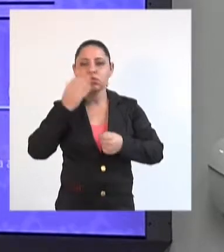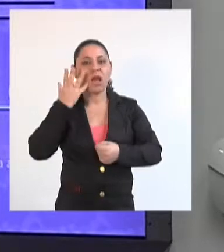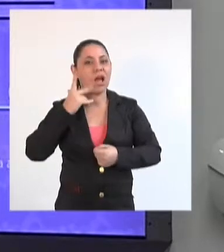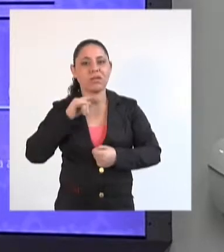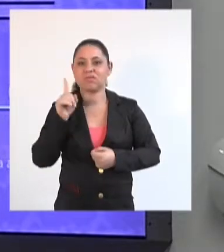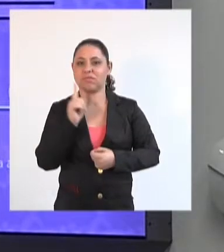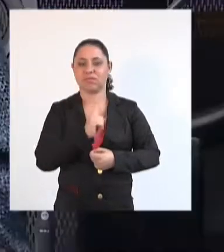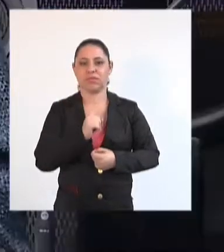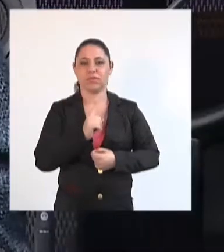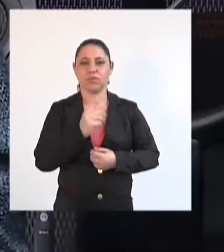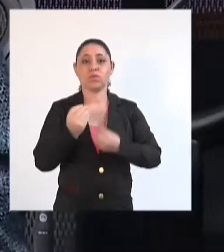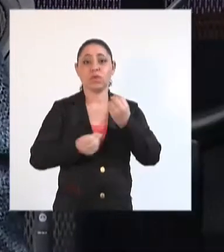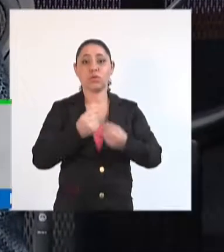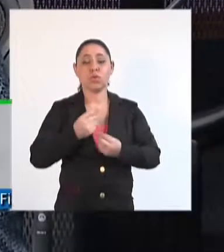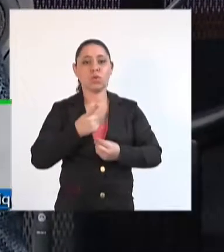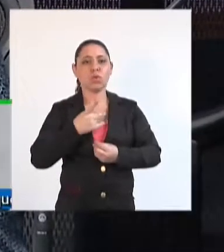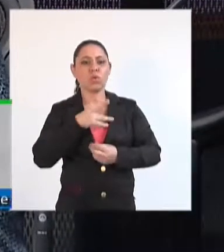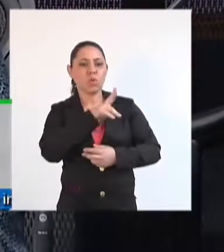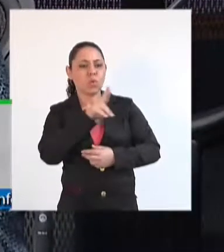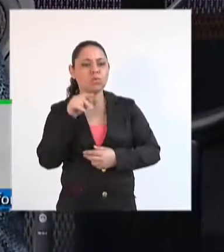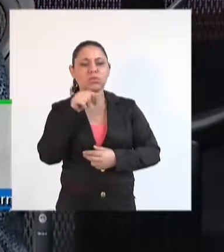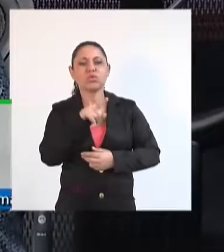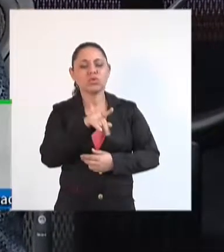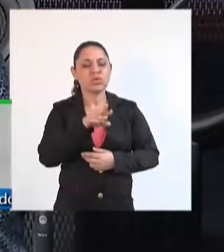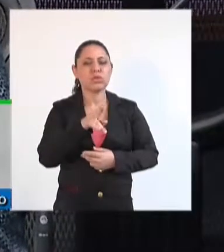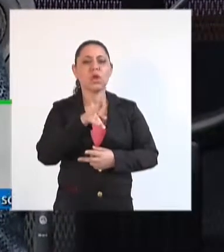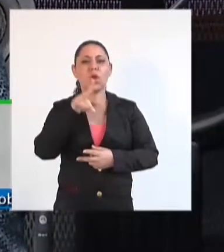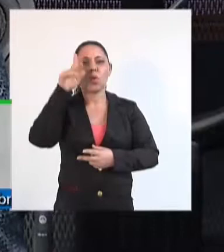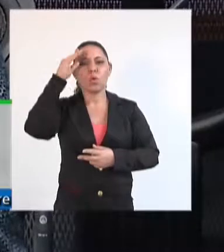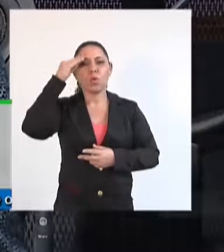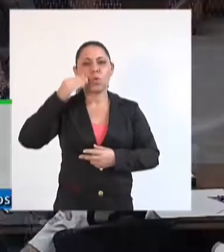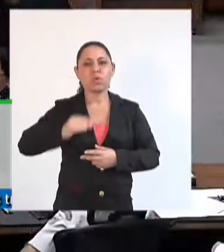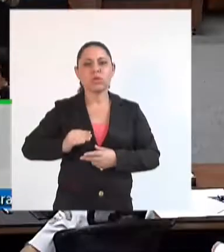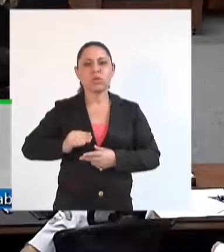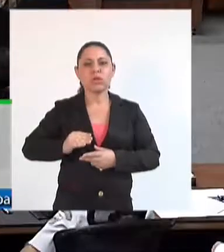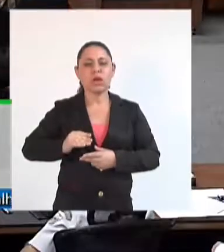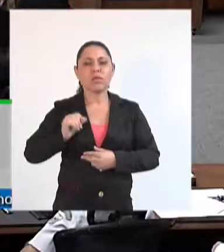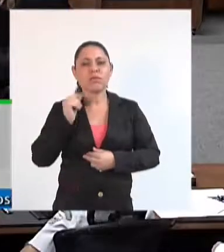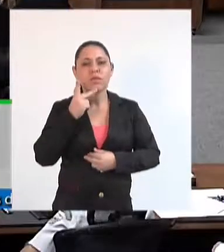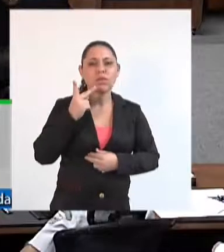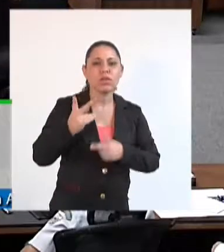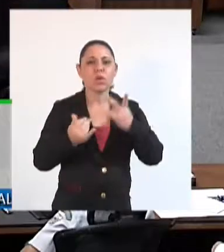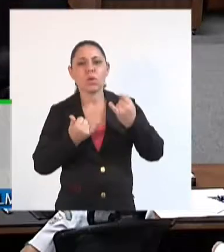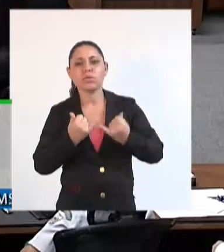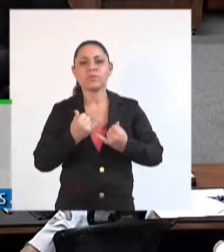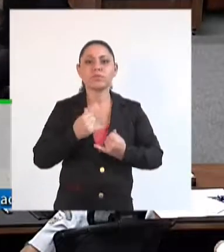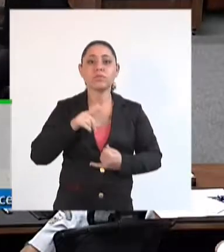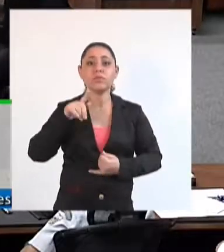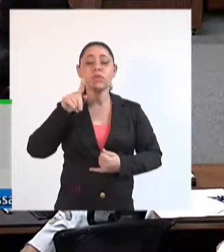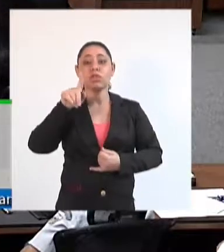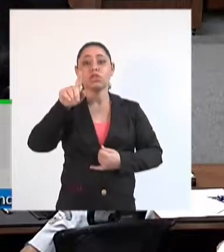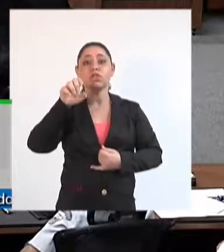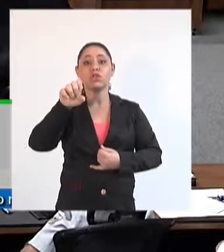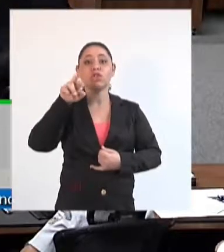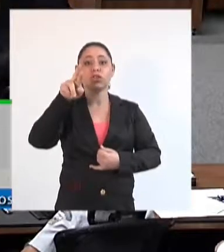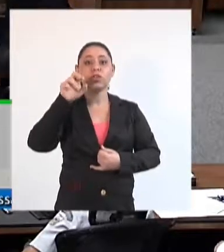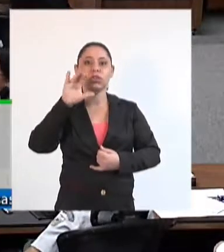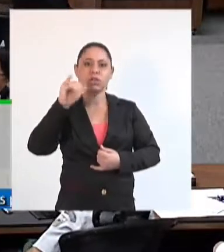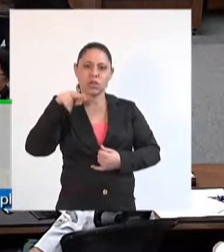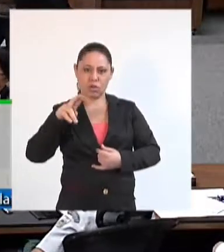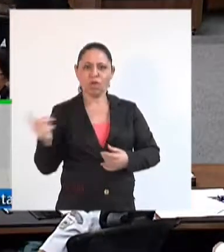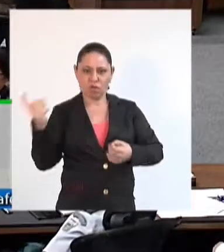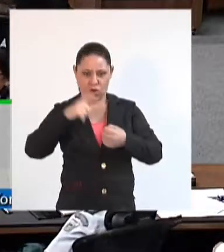criança. Como que é o nome do senhor que a Luciana falou? Agripino? Hã? Gersino. O senhor voltou